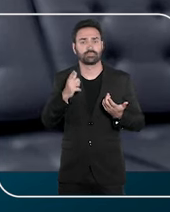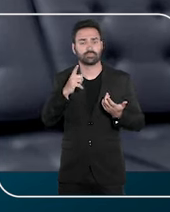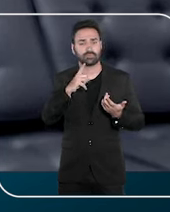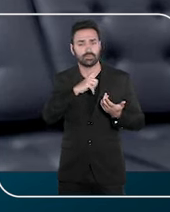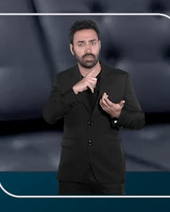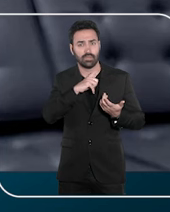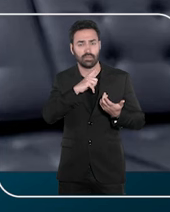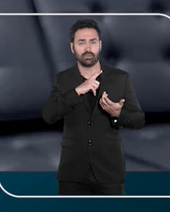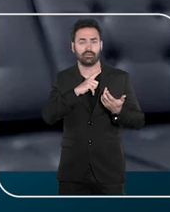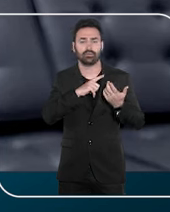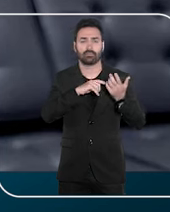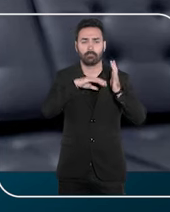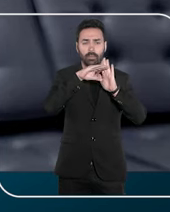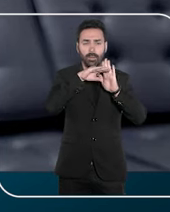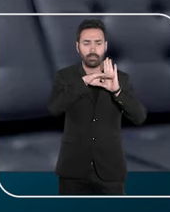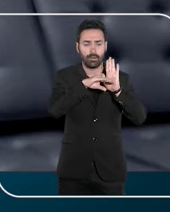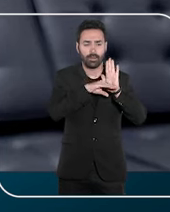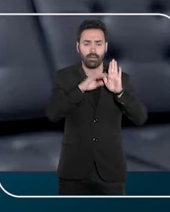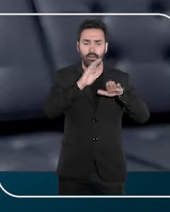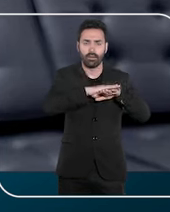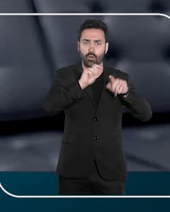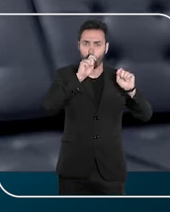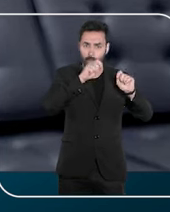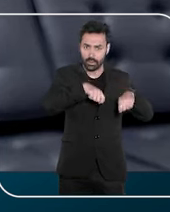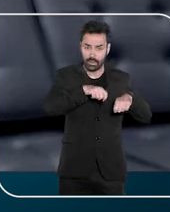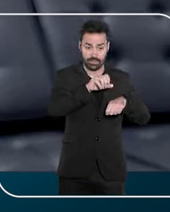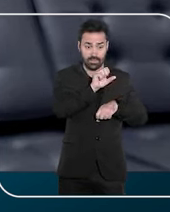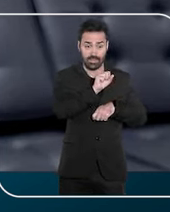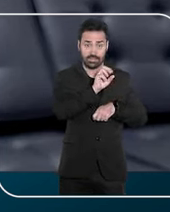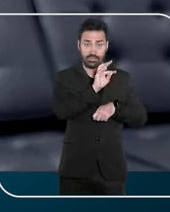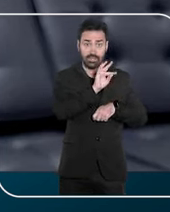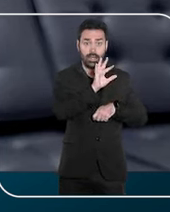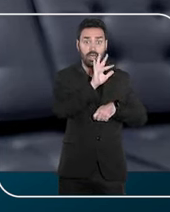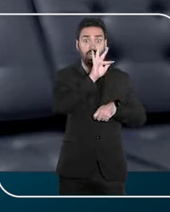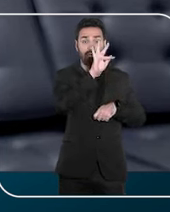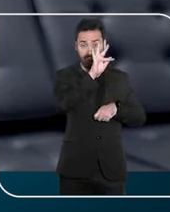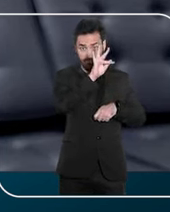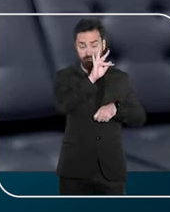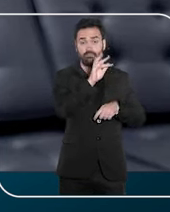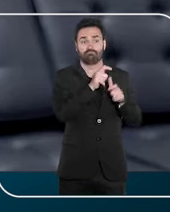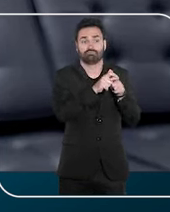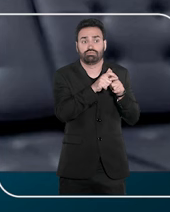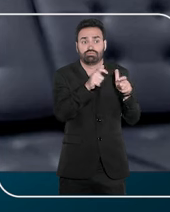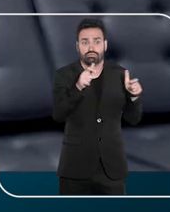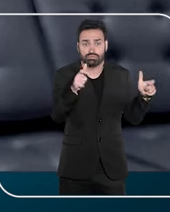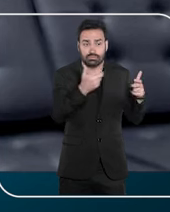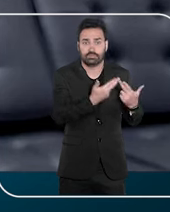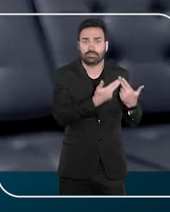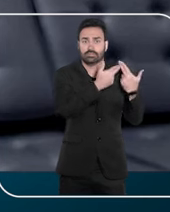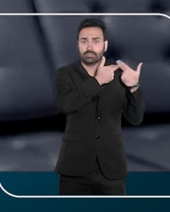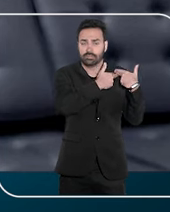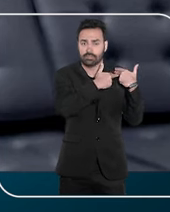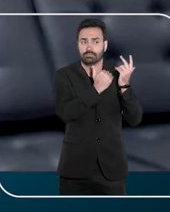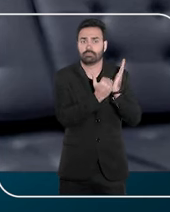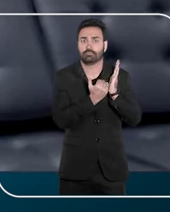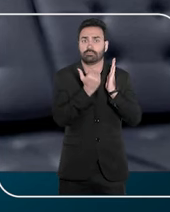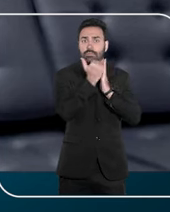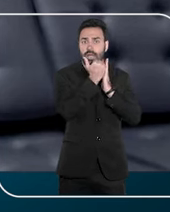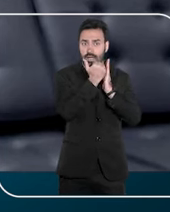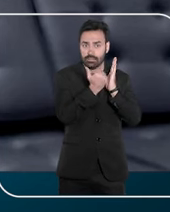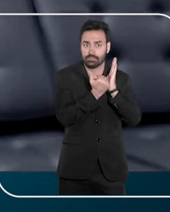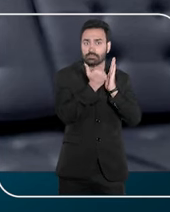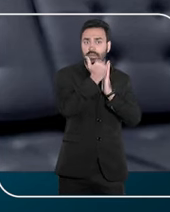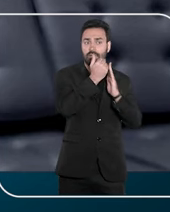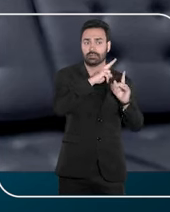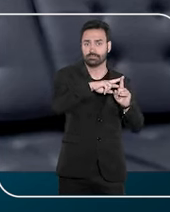eram inicialmente do Supremo Tribunal Federal, uma corte que, além do seu